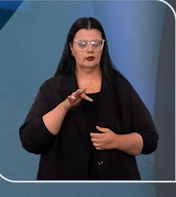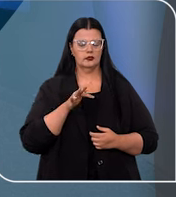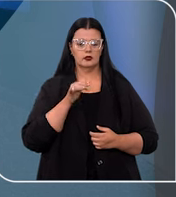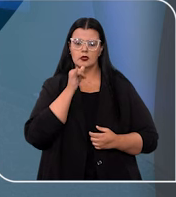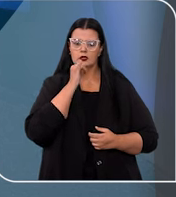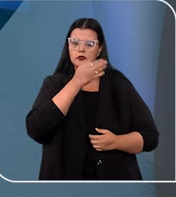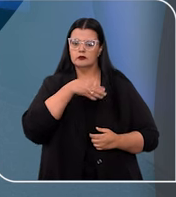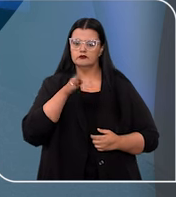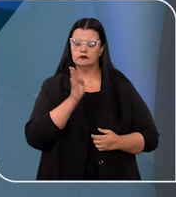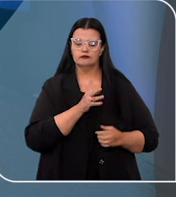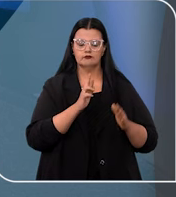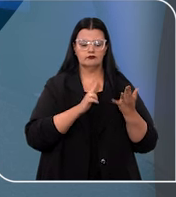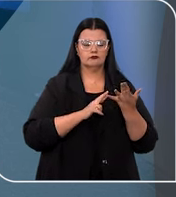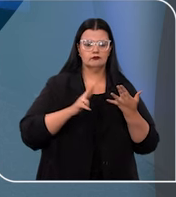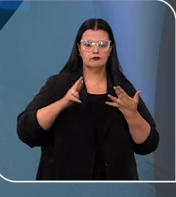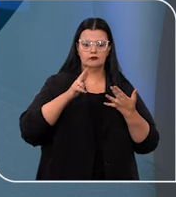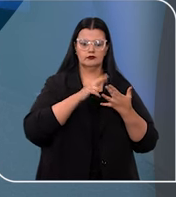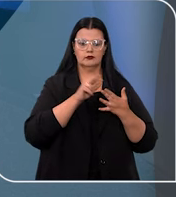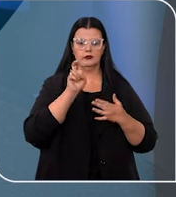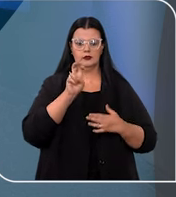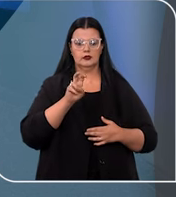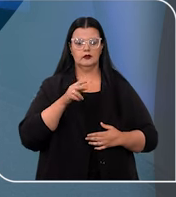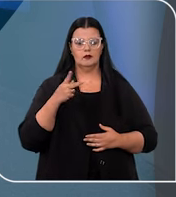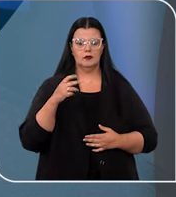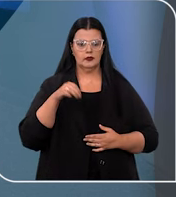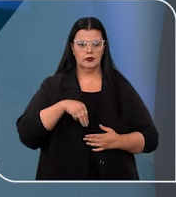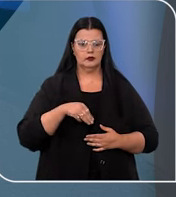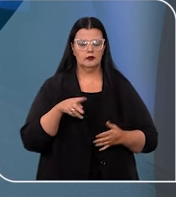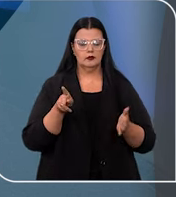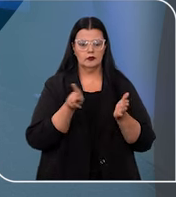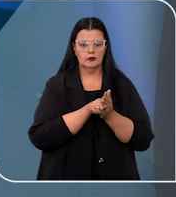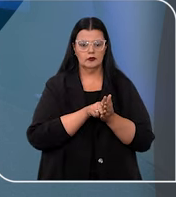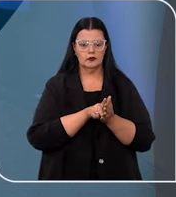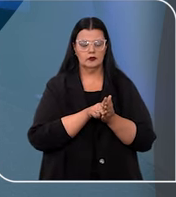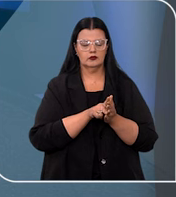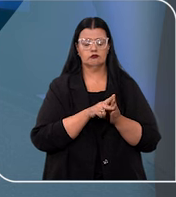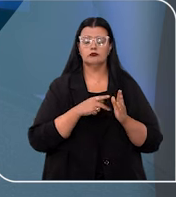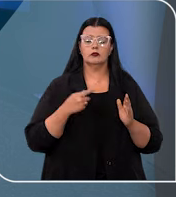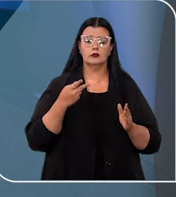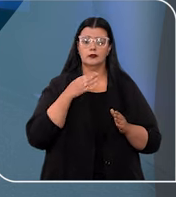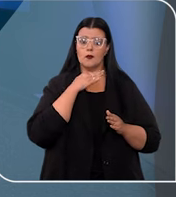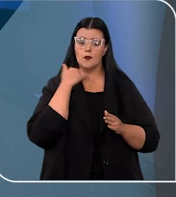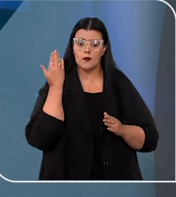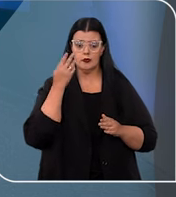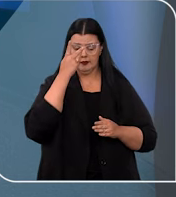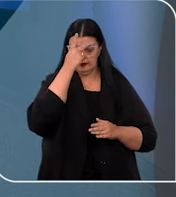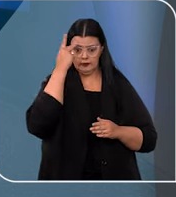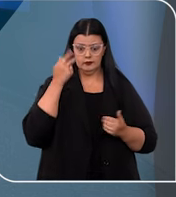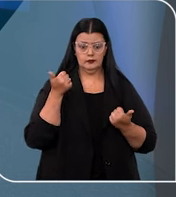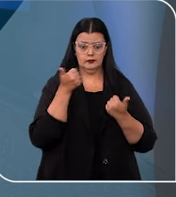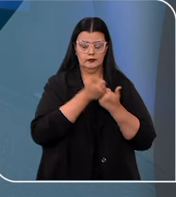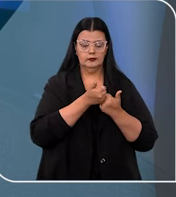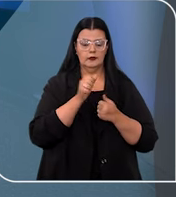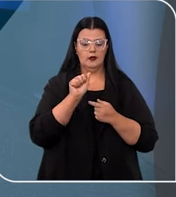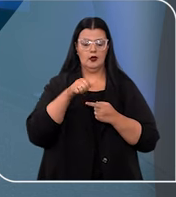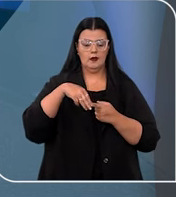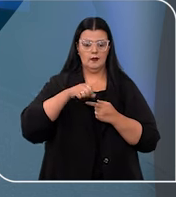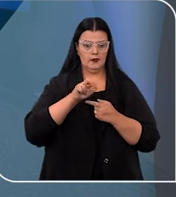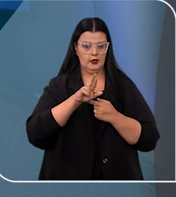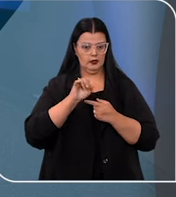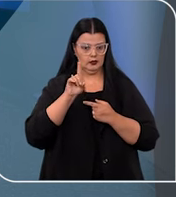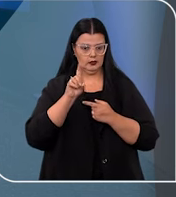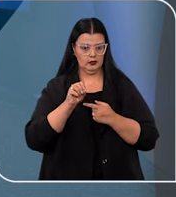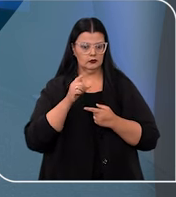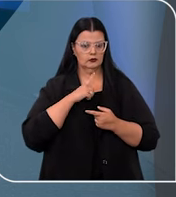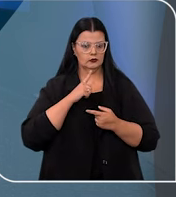negou seguimento aos recursos de 5 PMs condenados por tortura e morte do ajudante de pedreiro Amarildo de Souza,